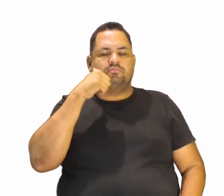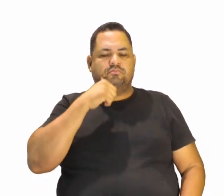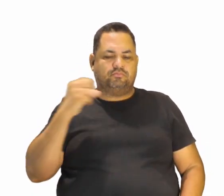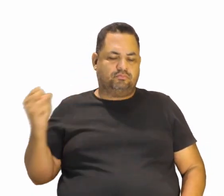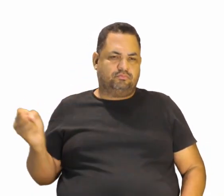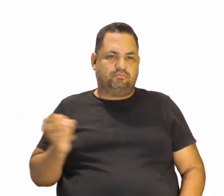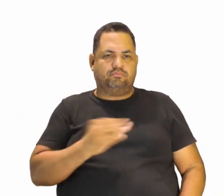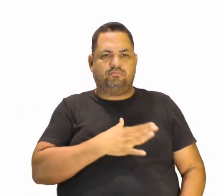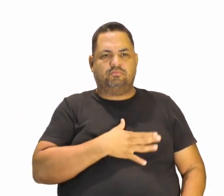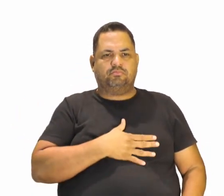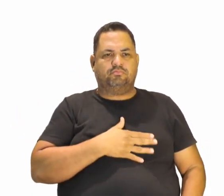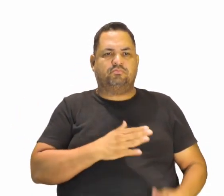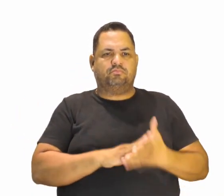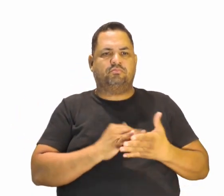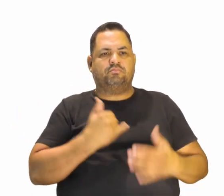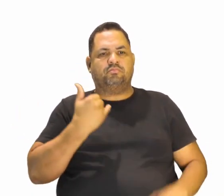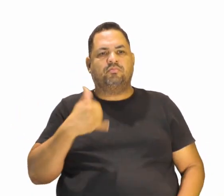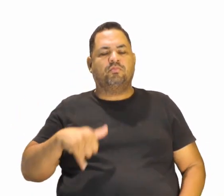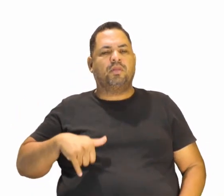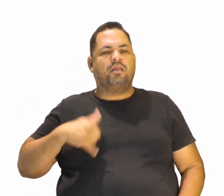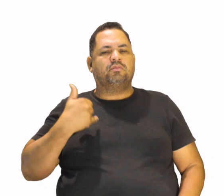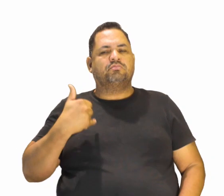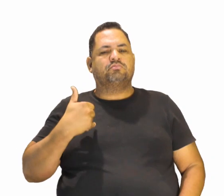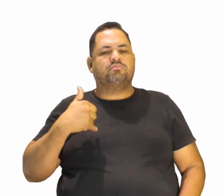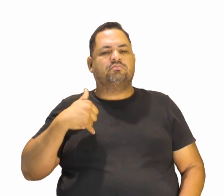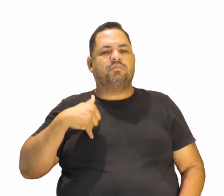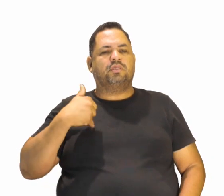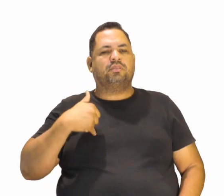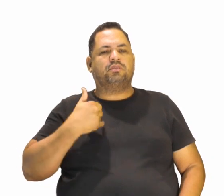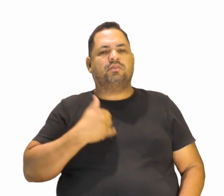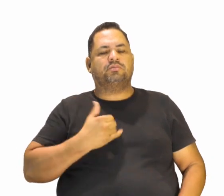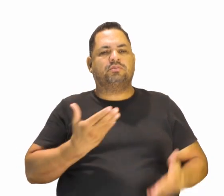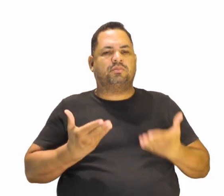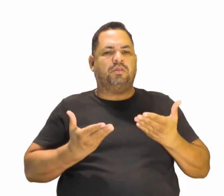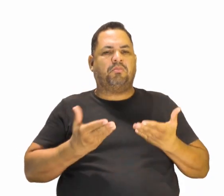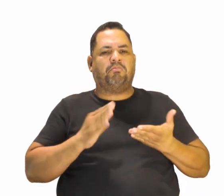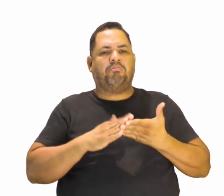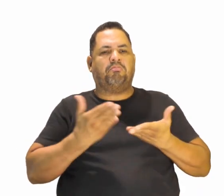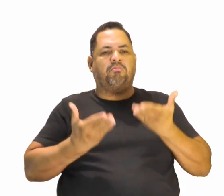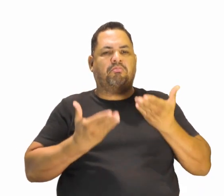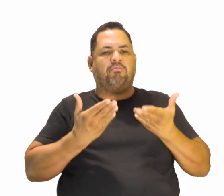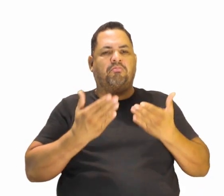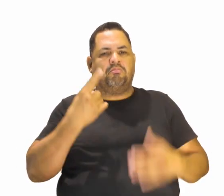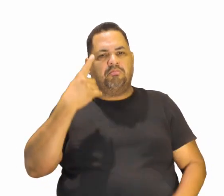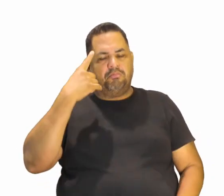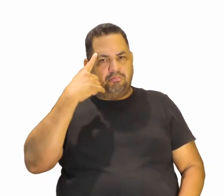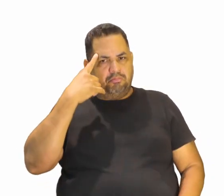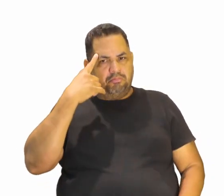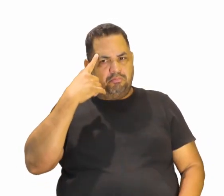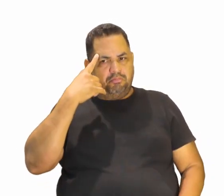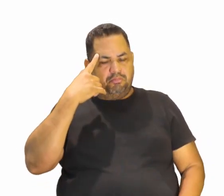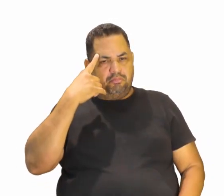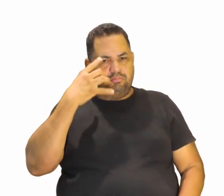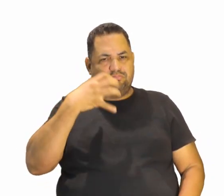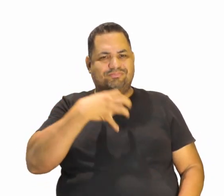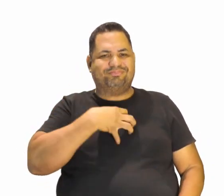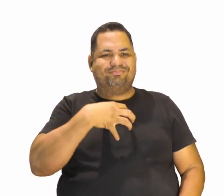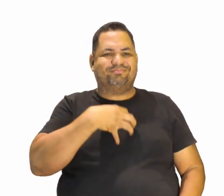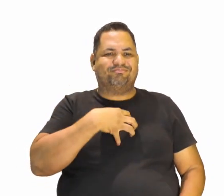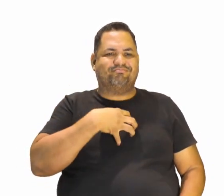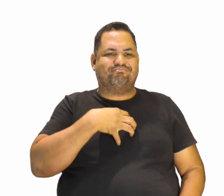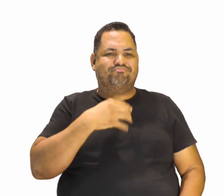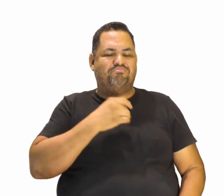adolescentes com um pouco mais de idade, com menos peso, né? O que acontece? O que passa na cabeça, prof? Um sentimento aí, um medo